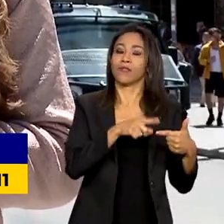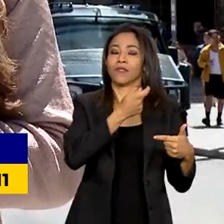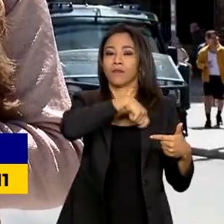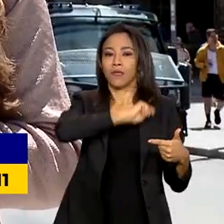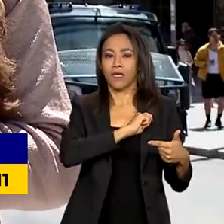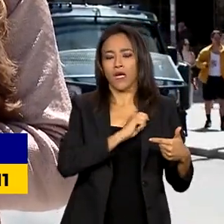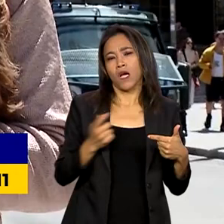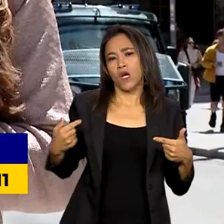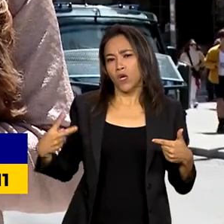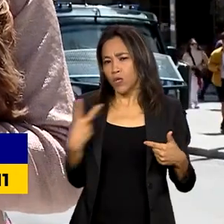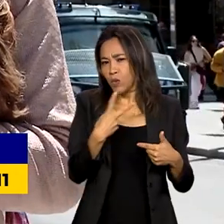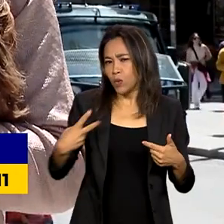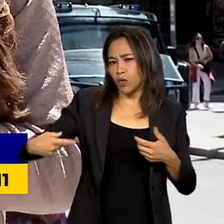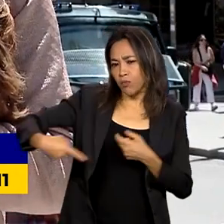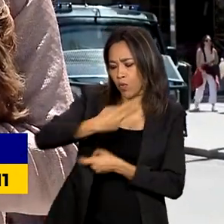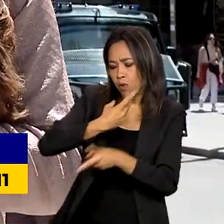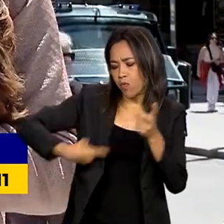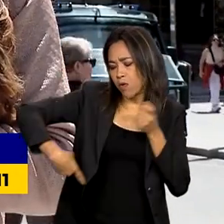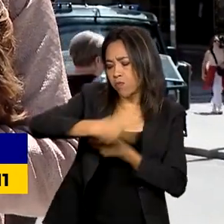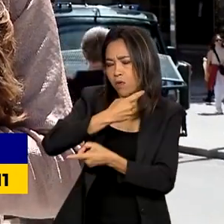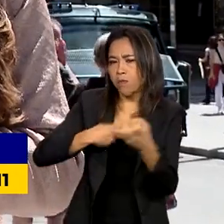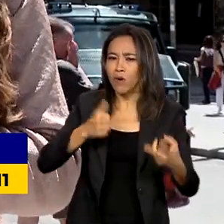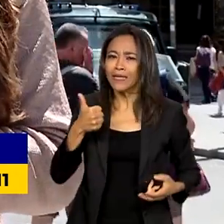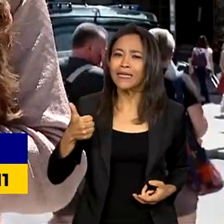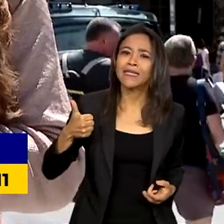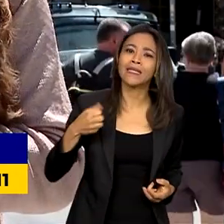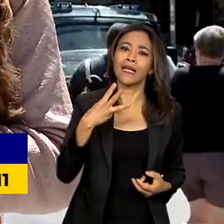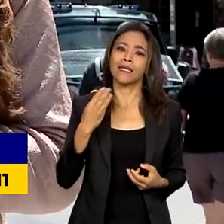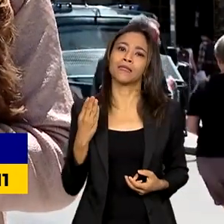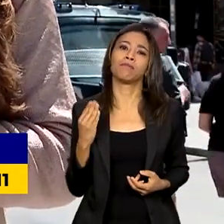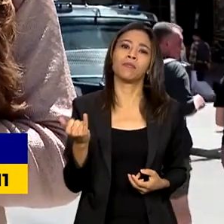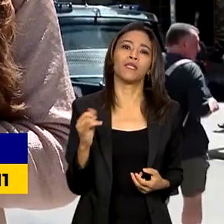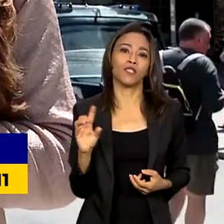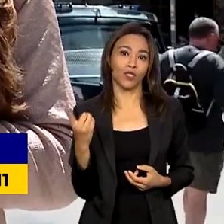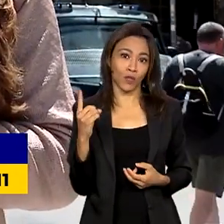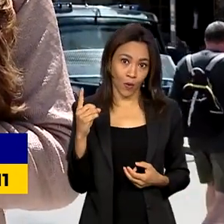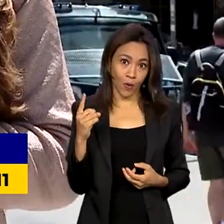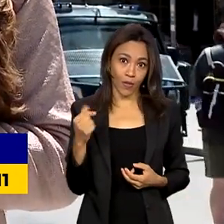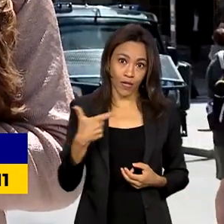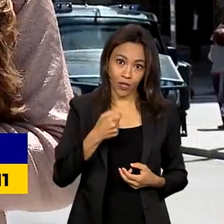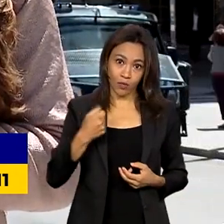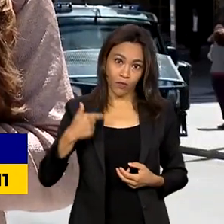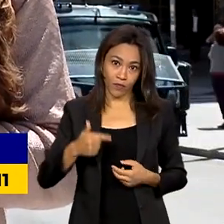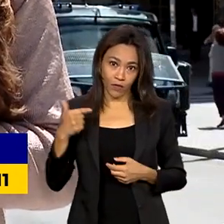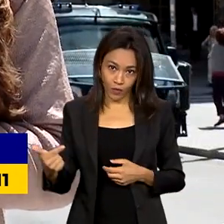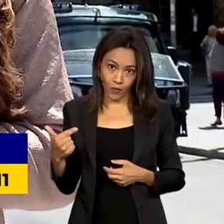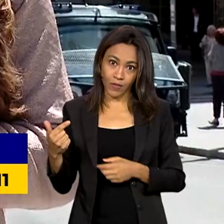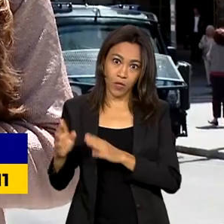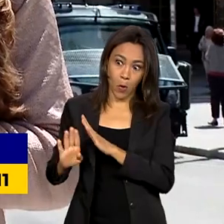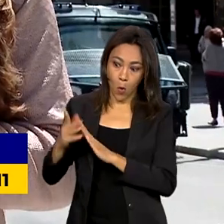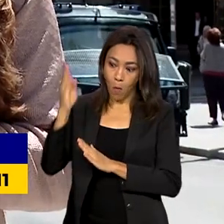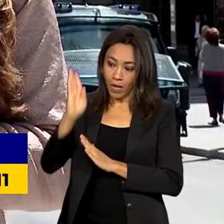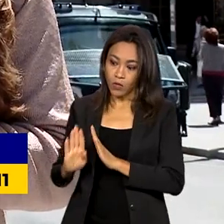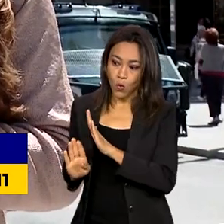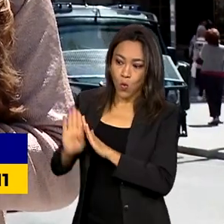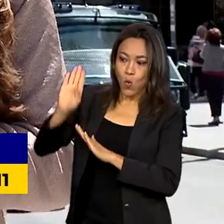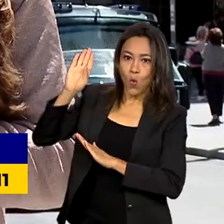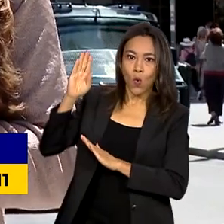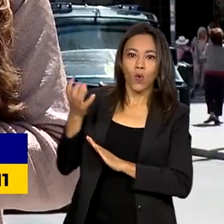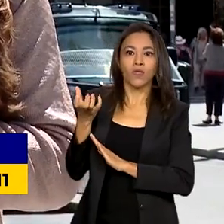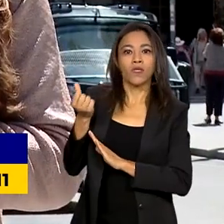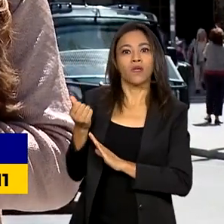países ultrapassou 13 bilhões de dólares em 2022, com um superávit brasileiro de 6 bilhões de